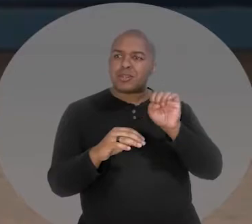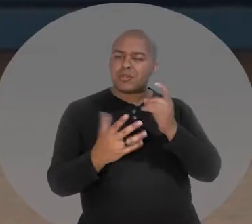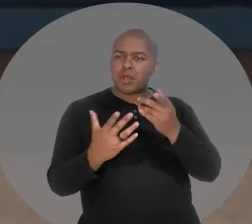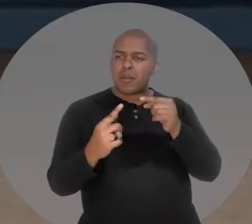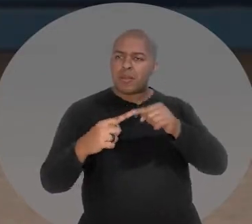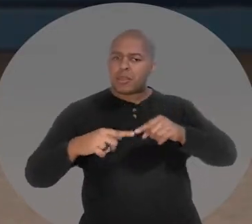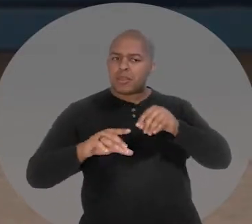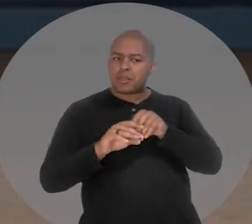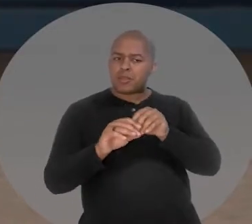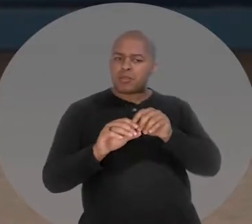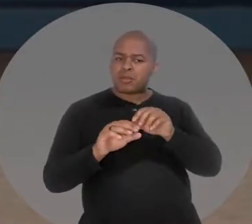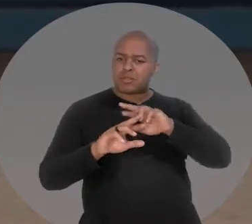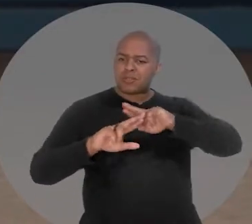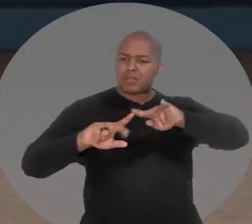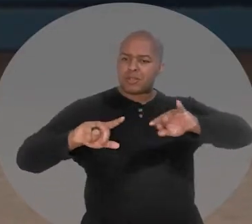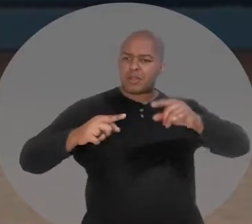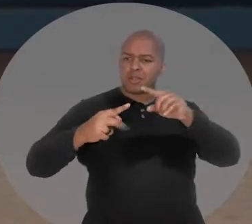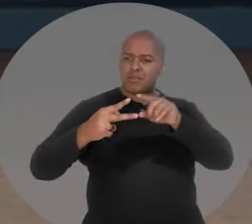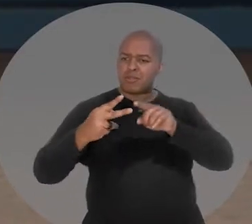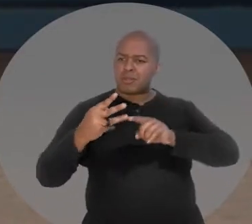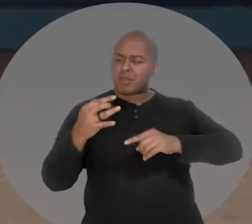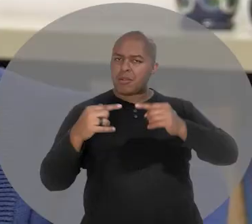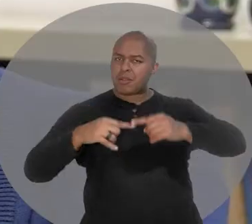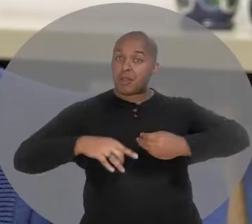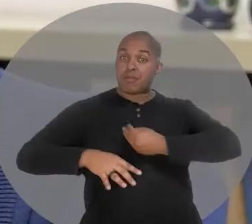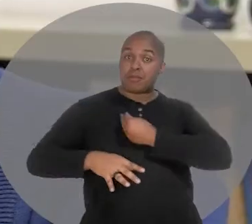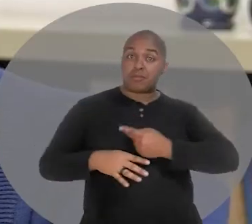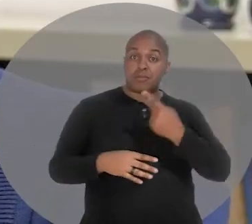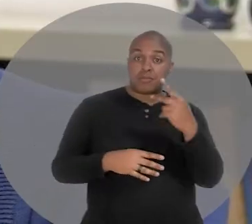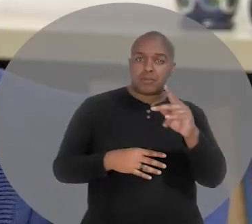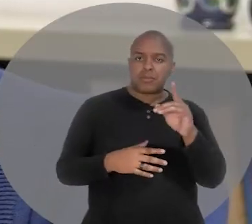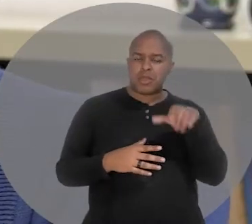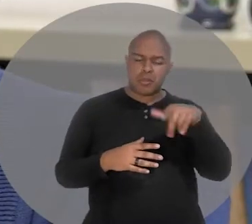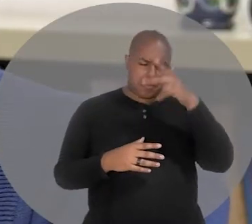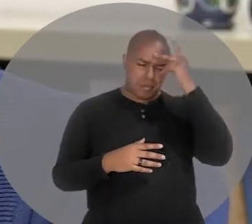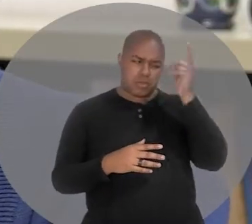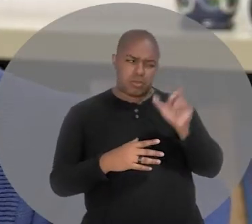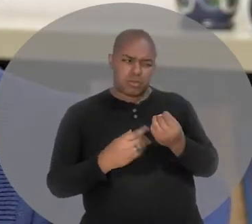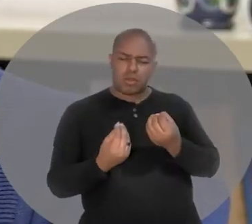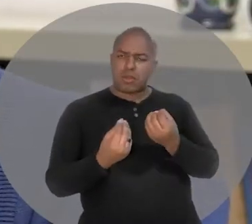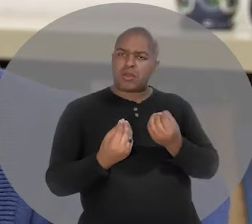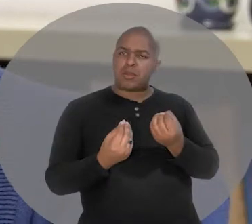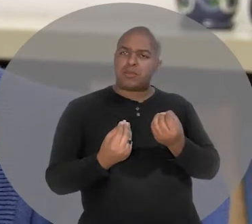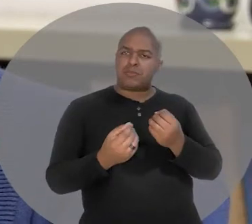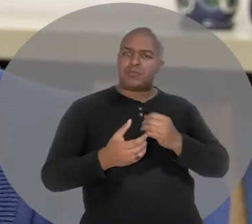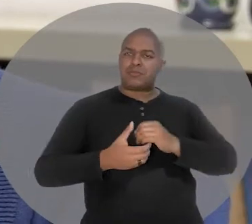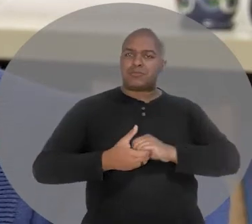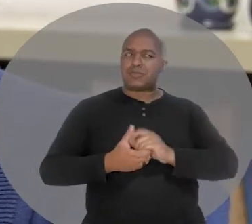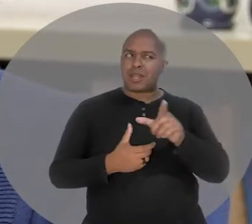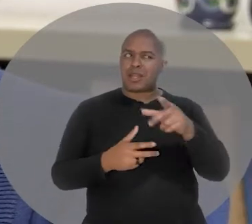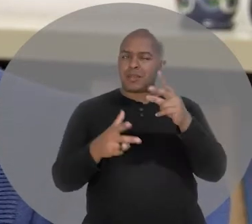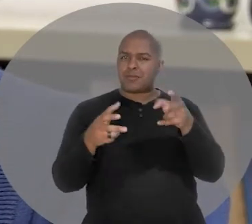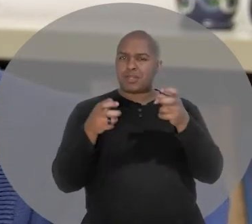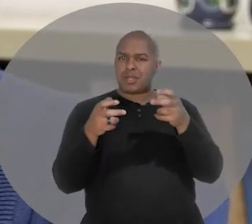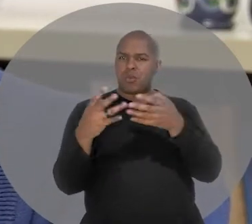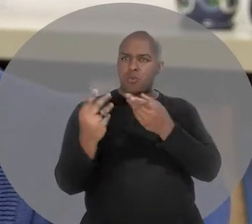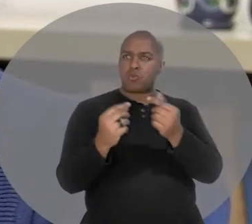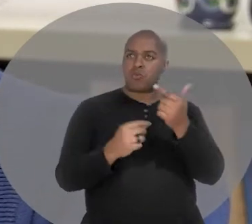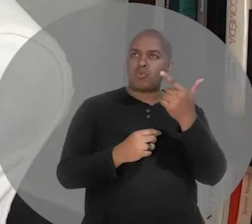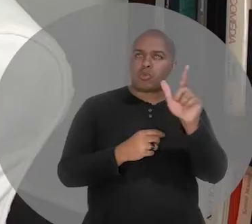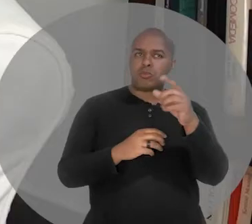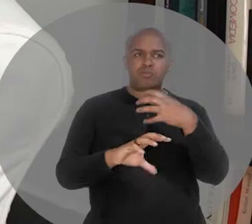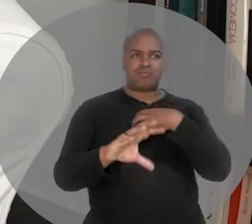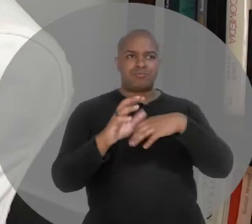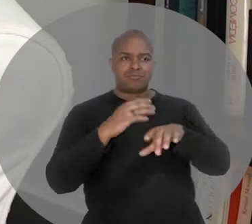indissociabilidade entre os vários aspectos da vida dela. Marie Claire Seck, psicóloga docente da USP. Que percebe muito o